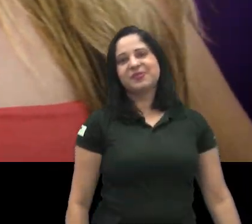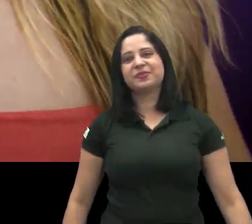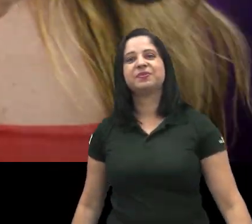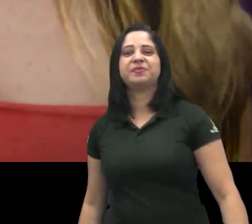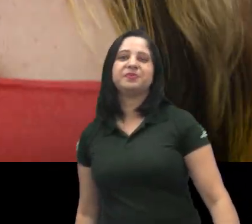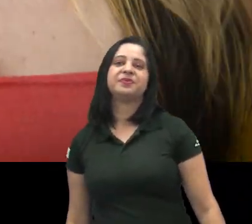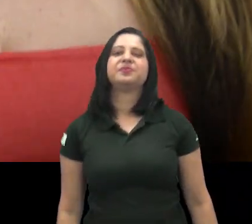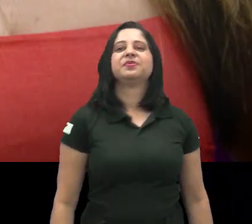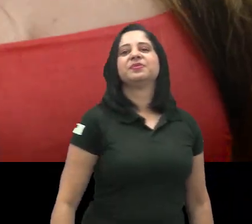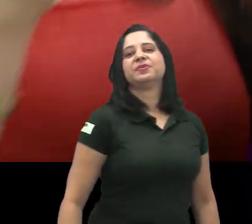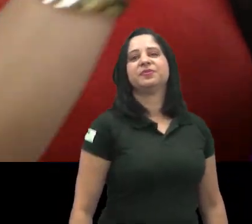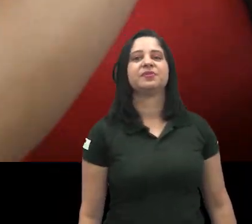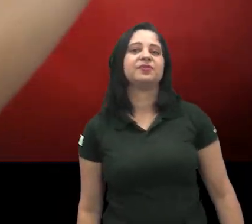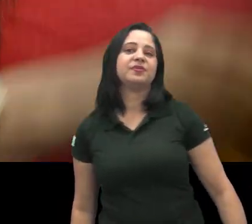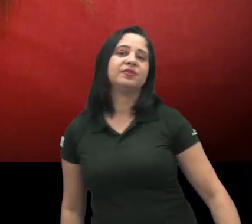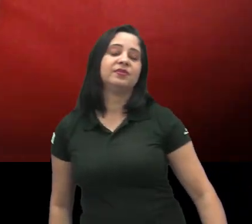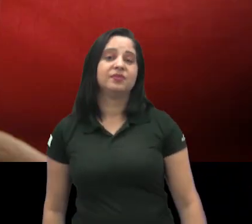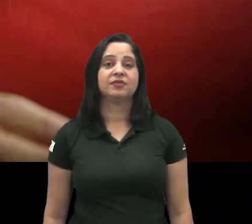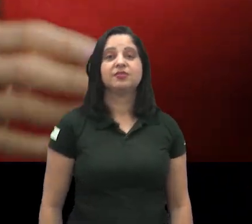Salvador.